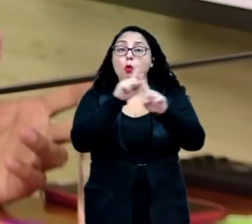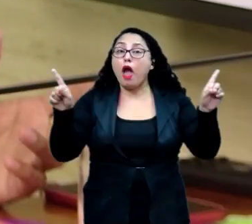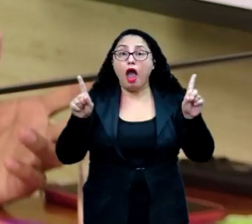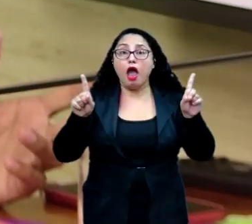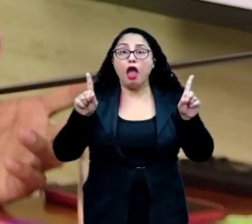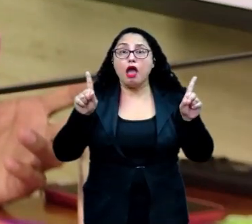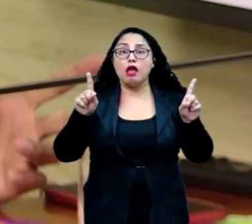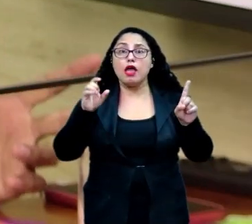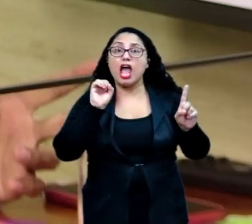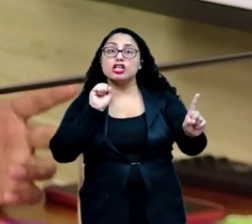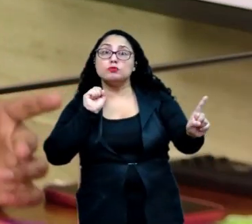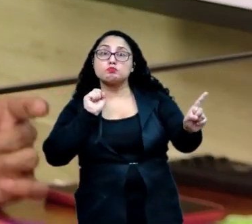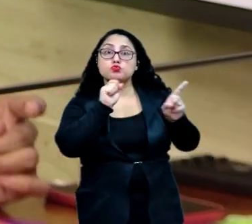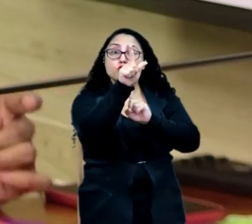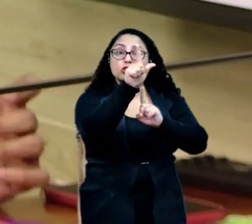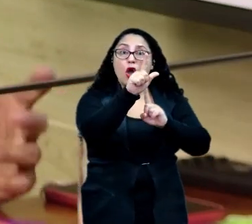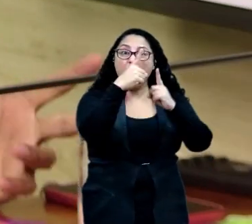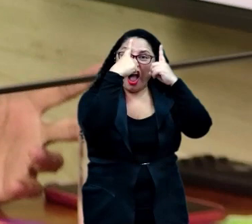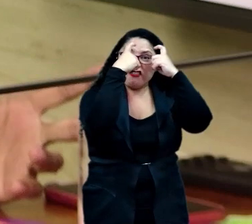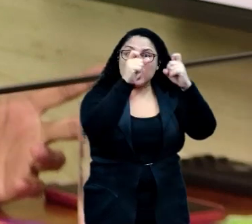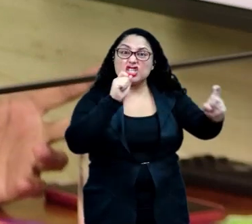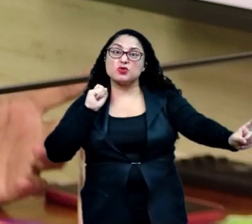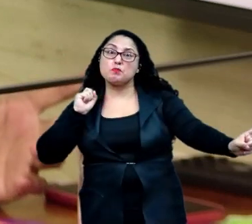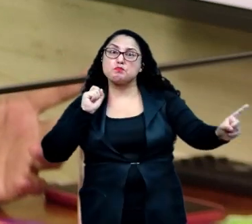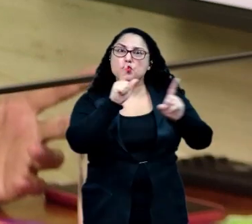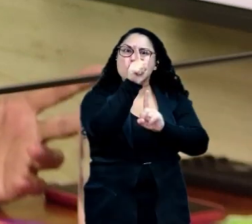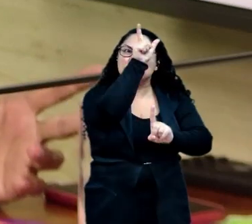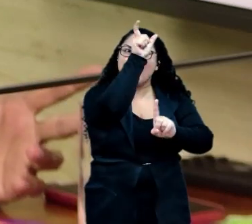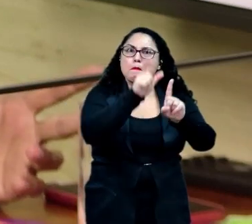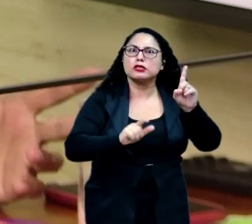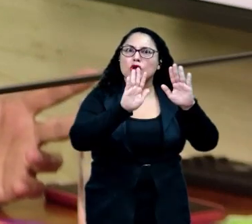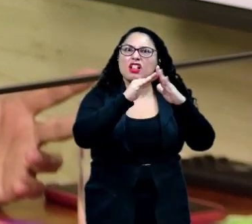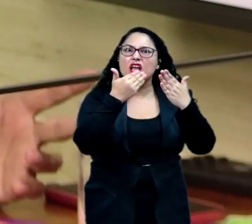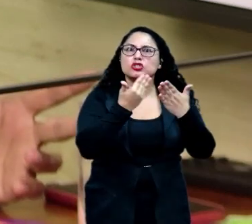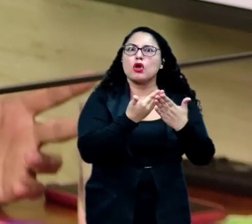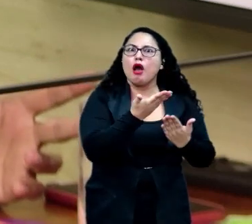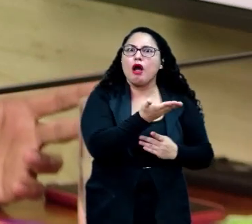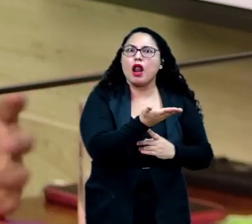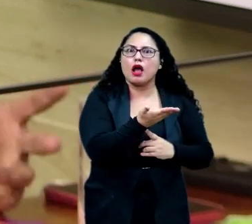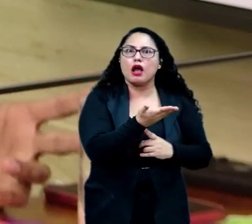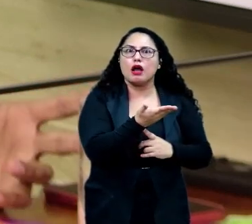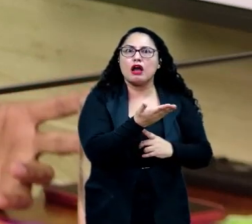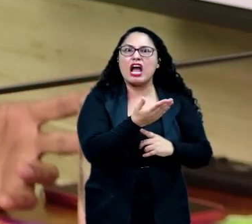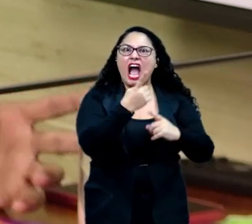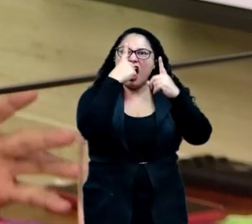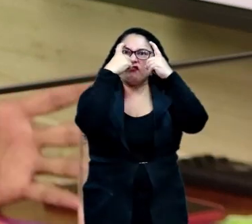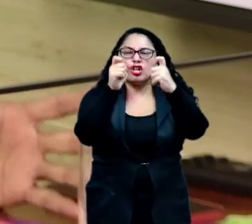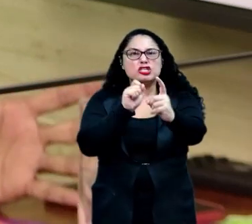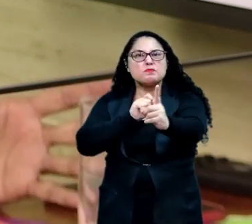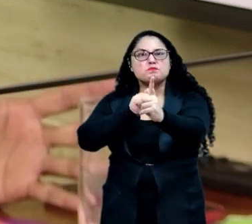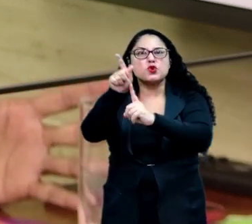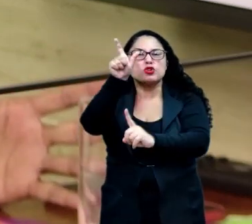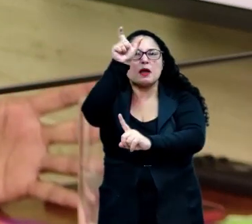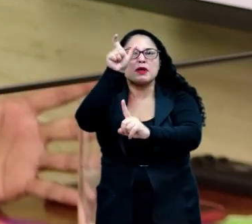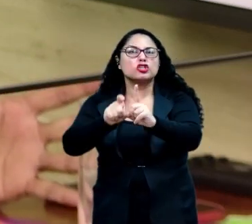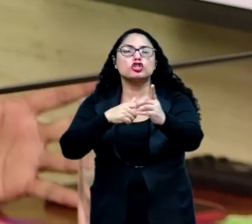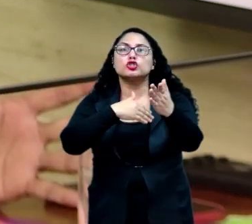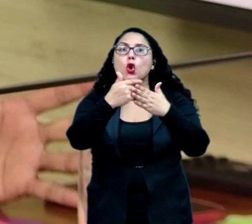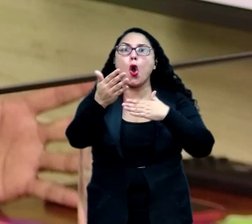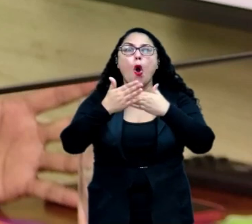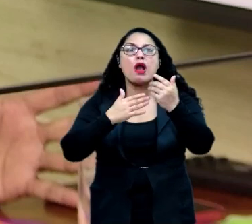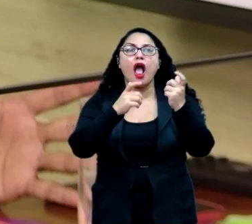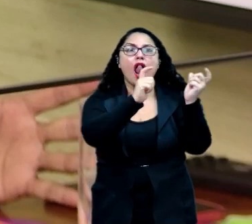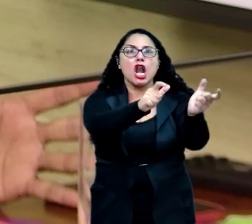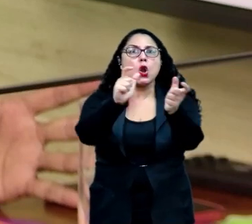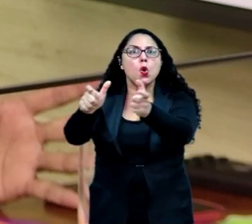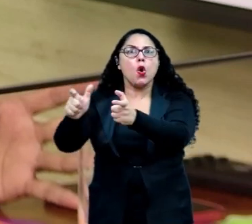expulsão. A violência, ela expulsa a pessoa da escola. A violência expulsa a pessoa de qualquer